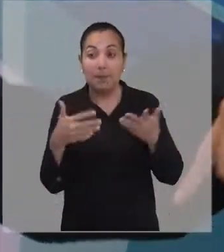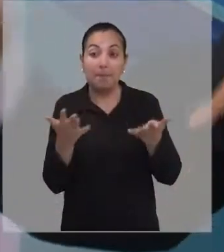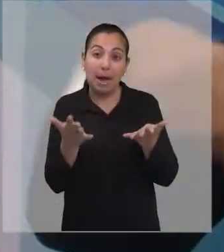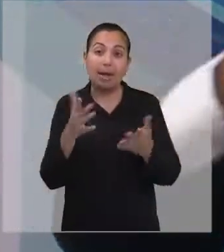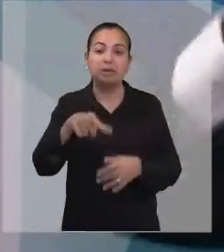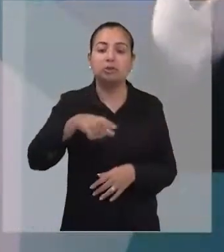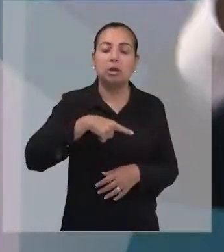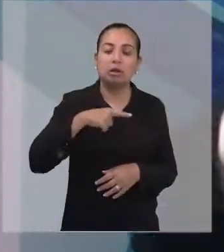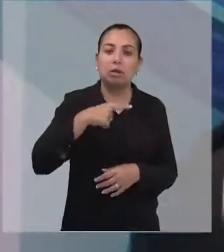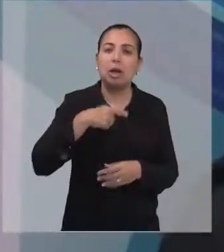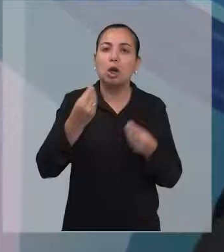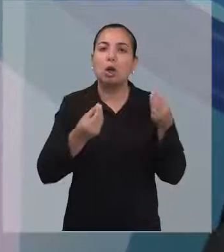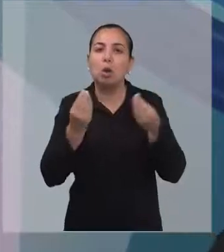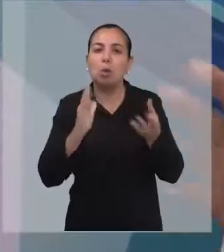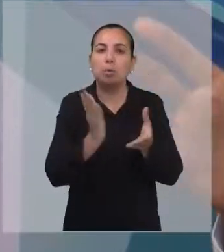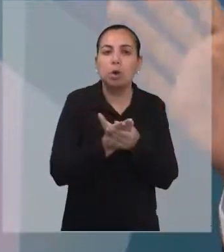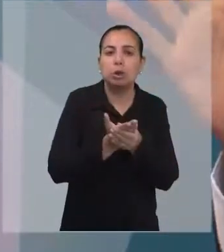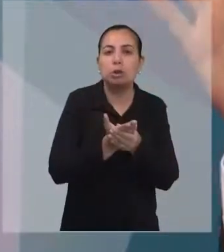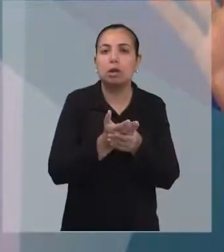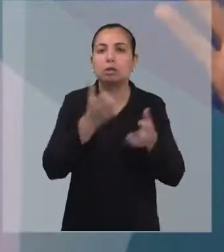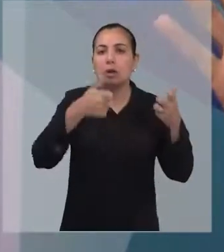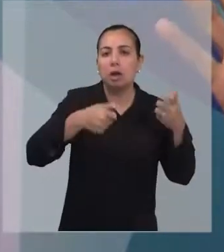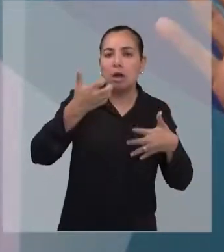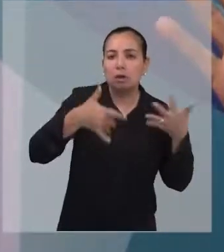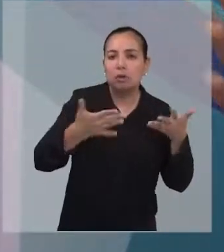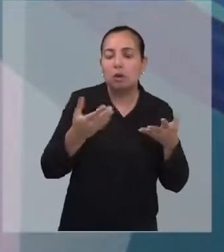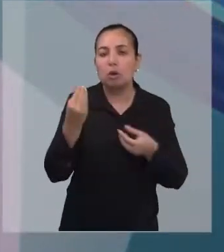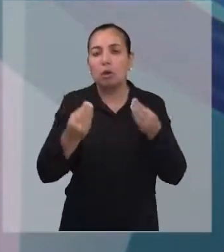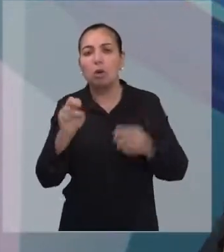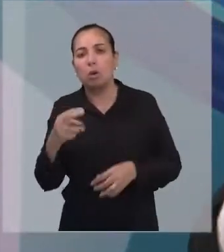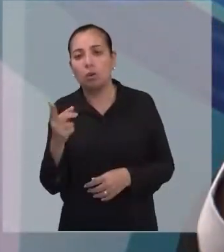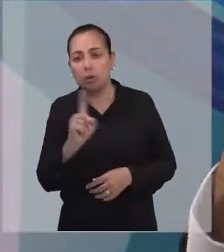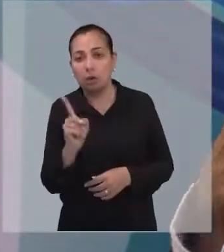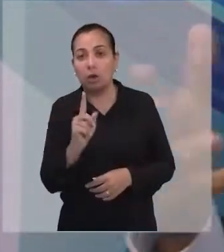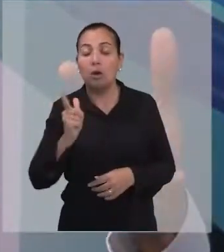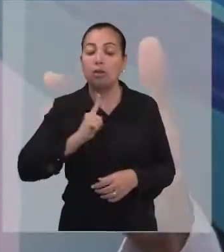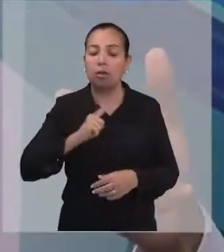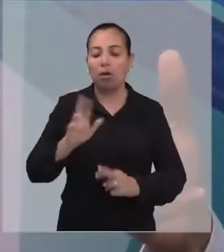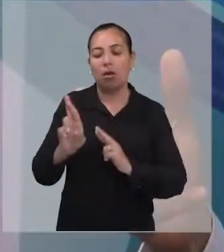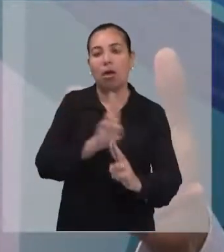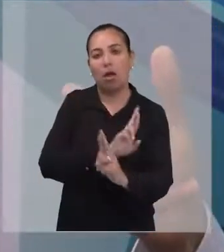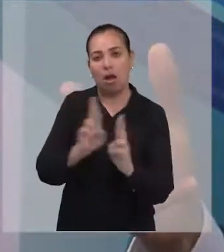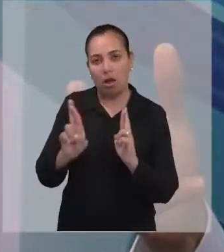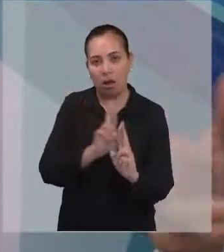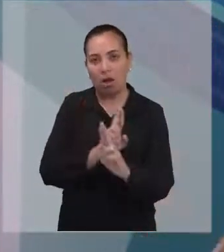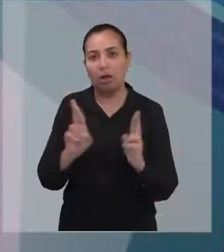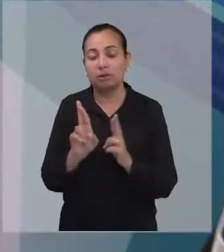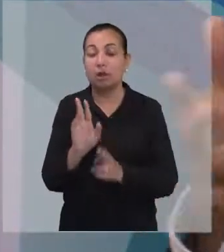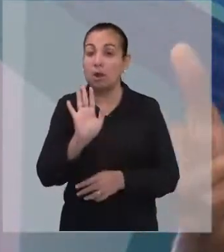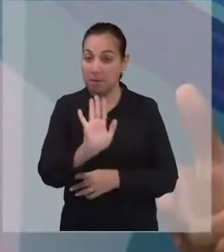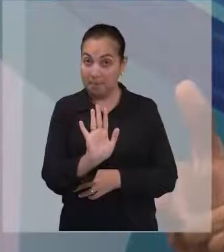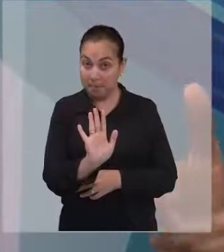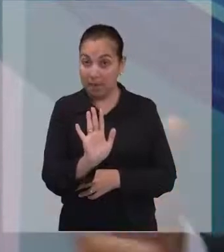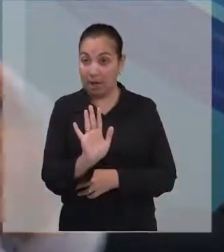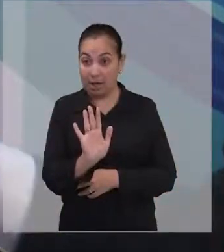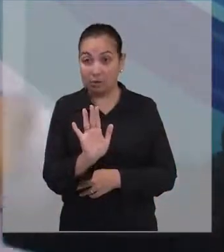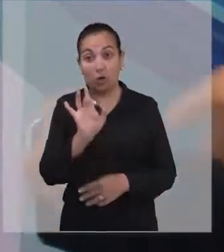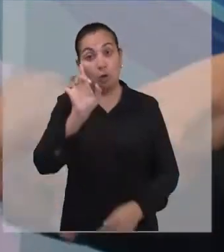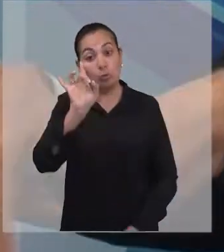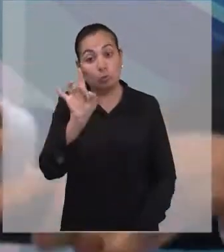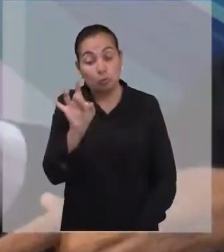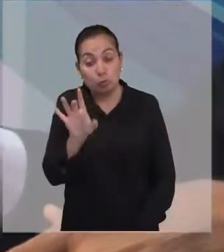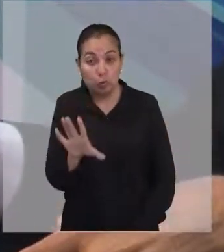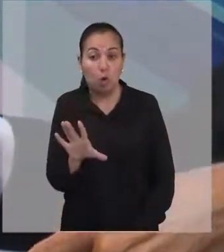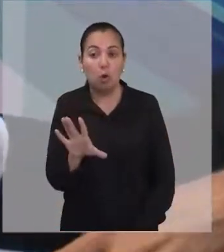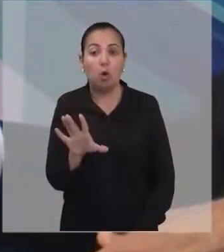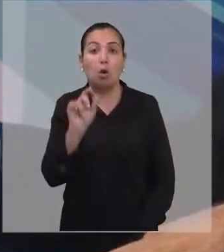um processo aqui, outro ali, o mesmo poderia se pensar do Ministério Público, porque se estabelecem relações. E aí criam-se amizades. E só